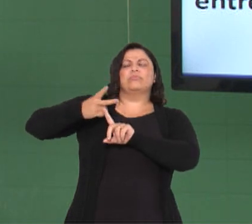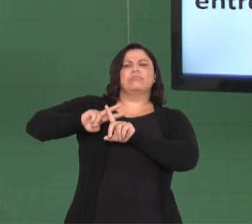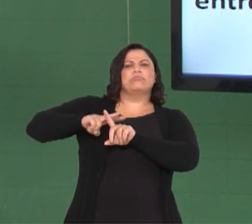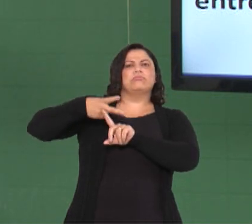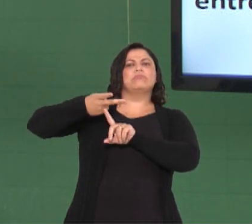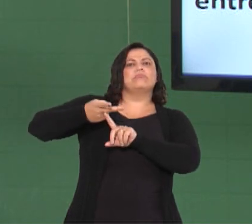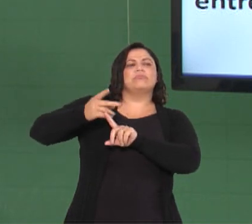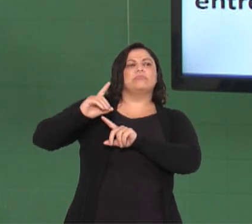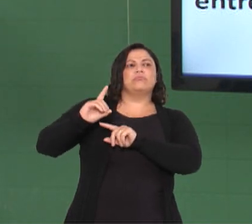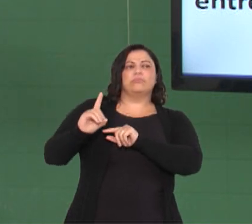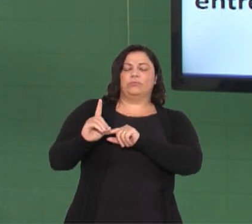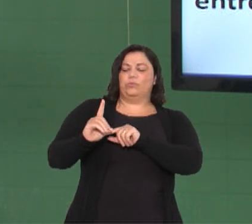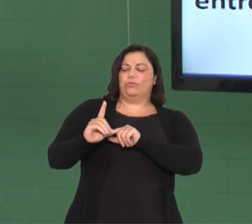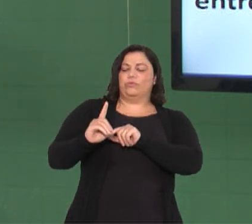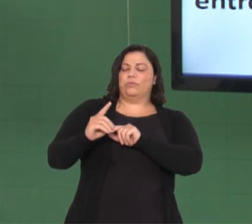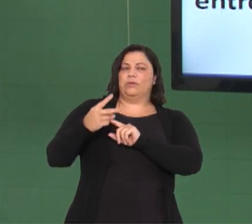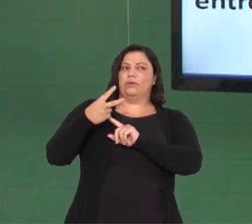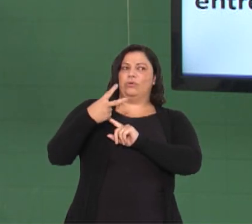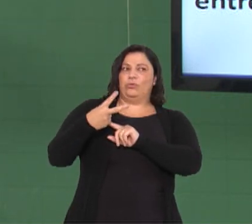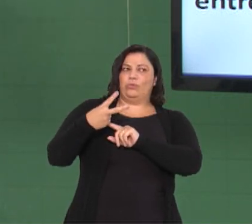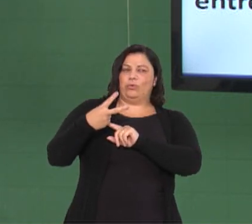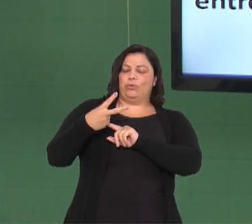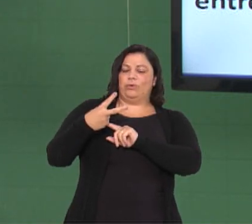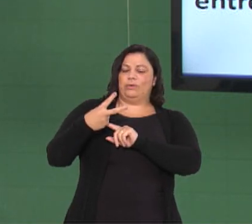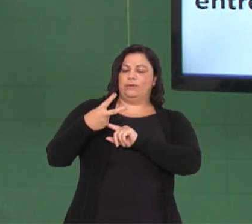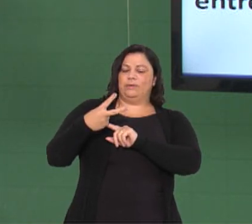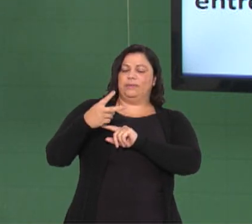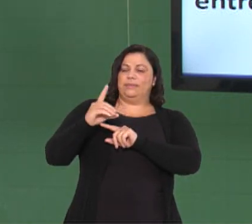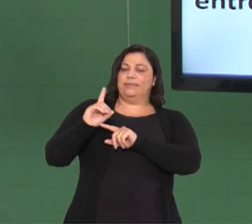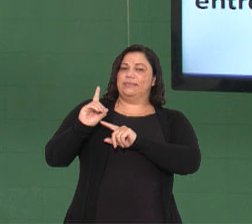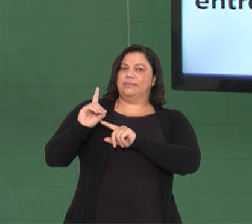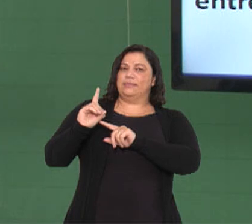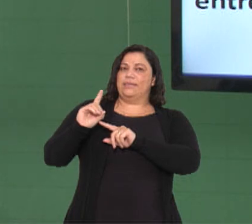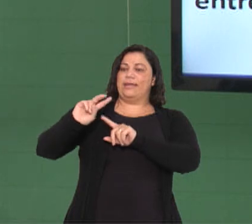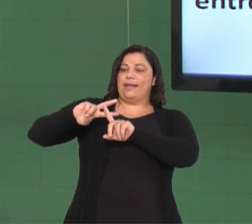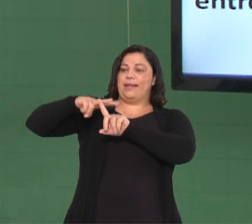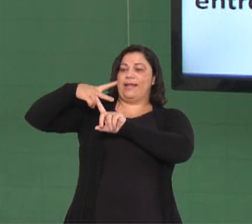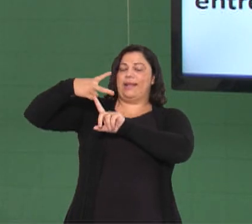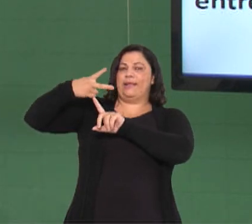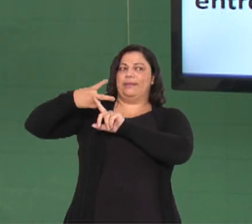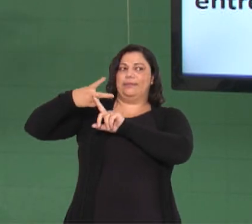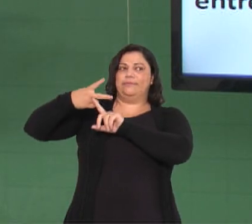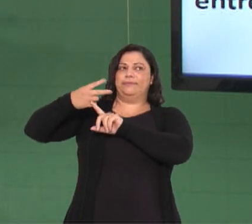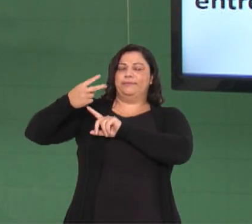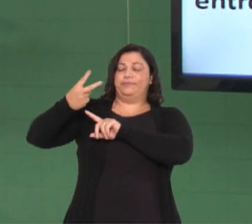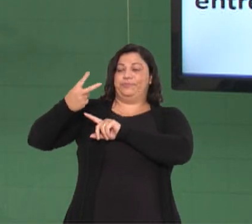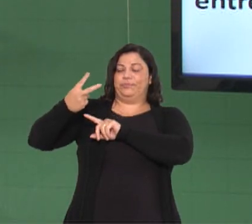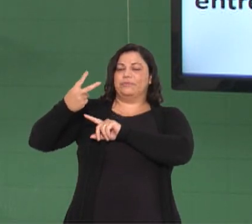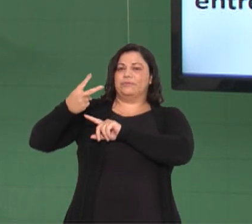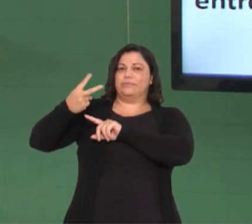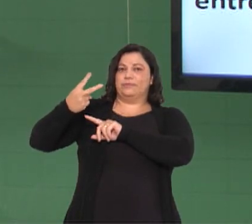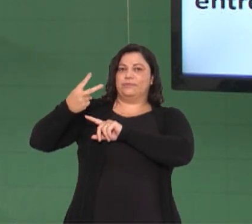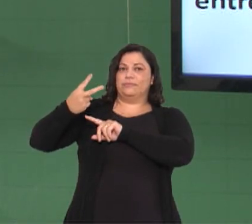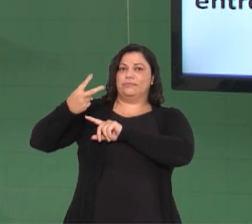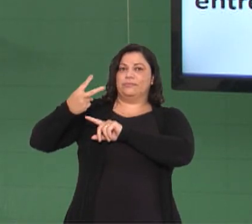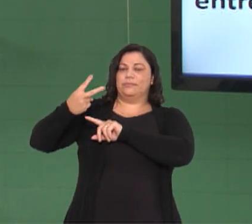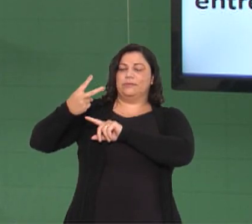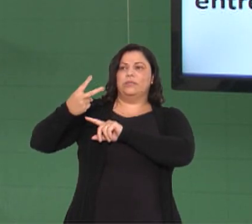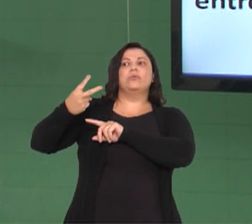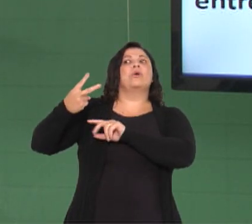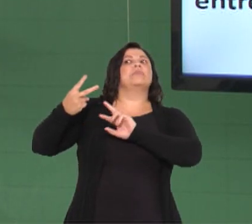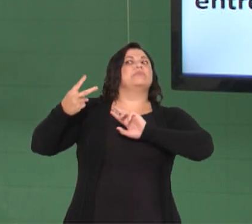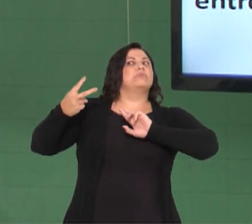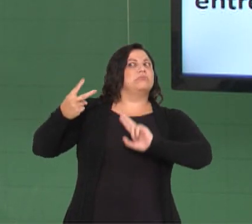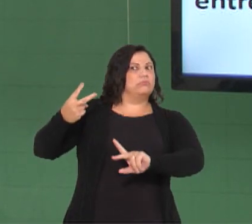fica 2D elevado ao quadrado. E este elevado ao quadrado vai fazer toda a diferença